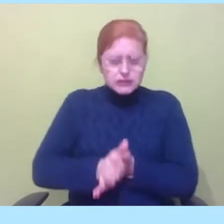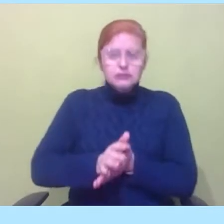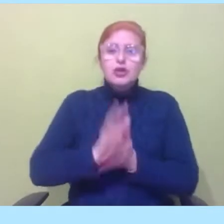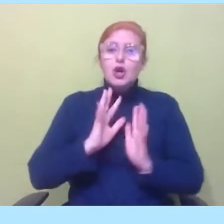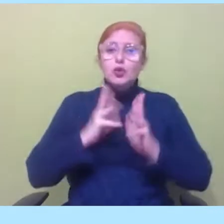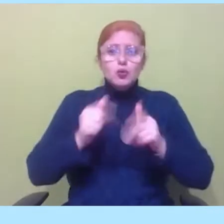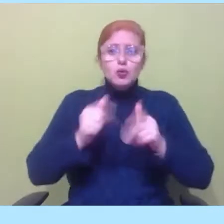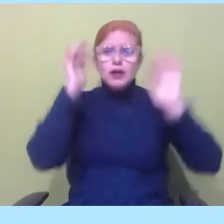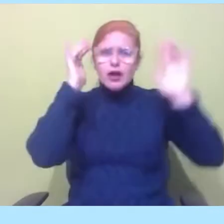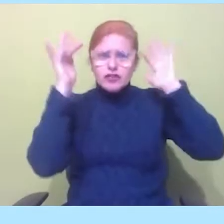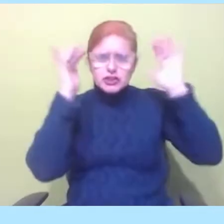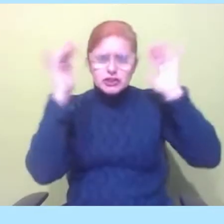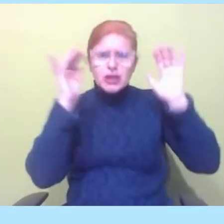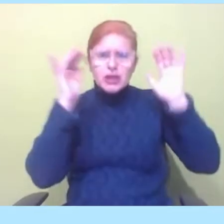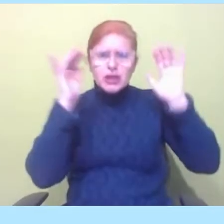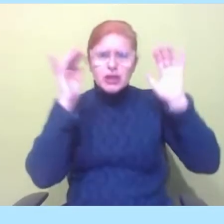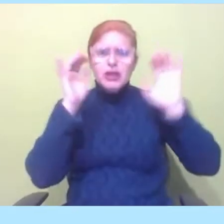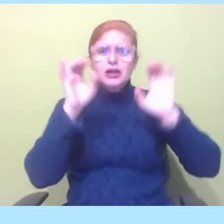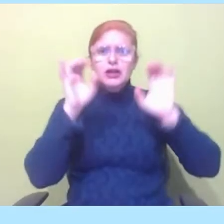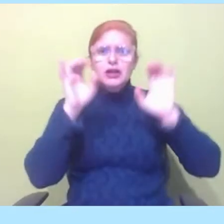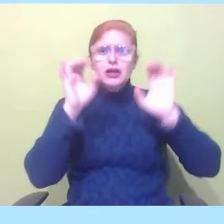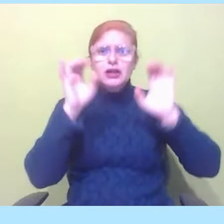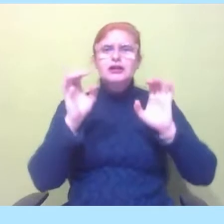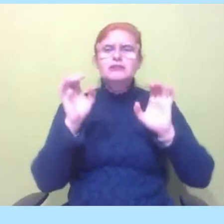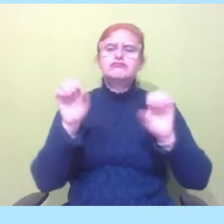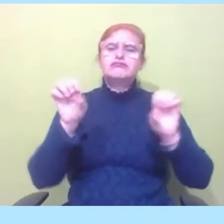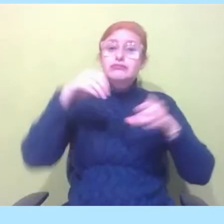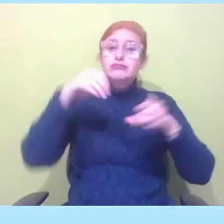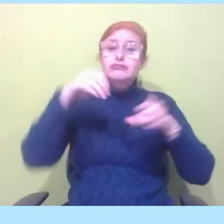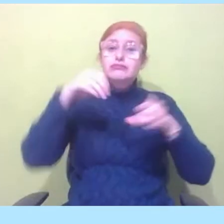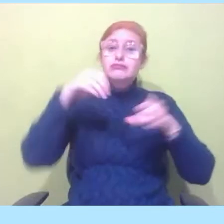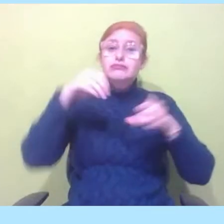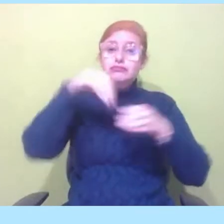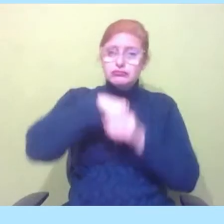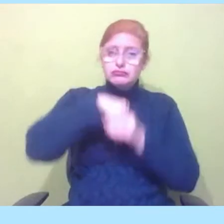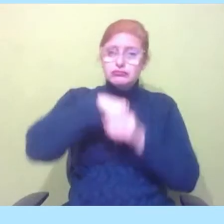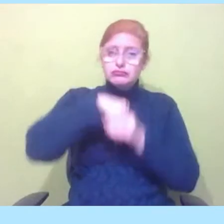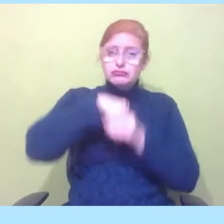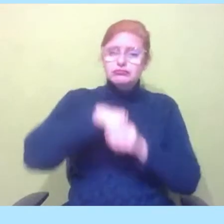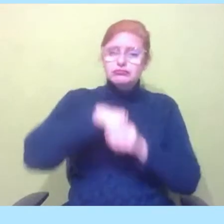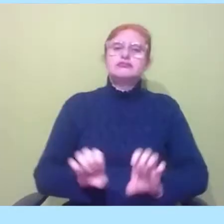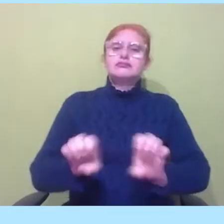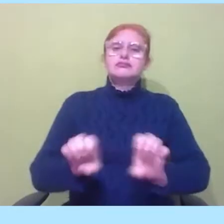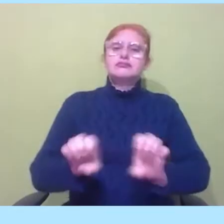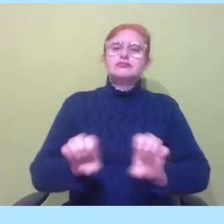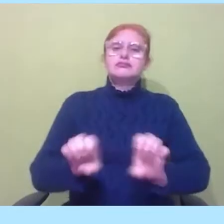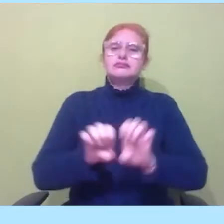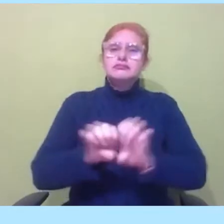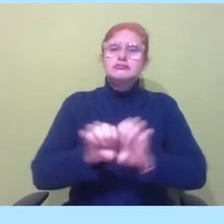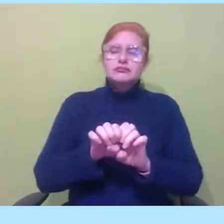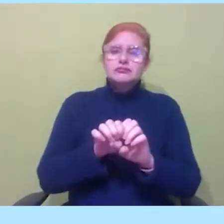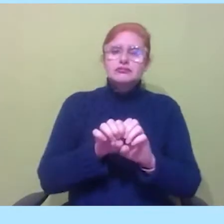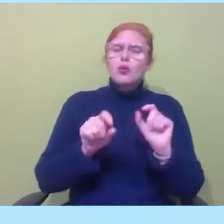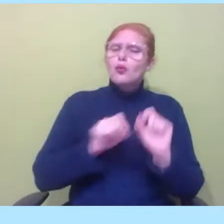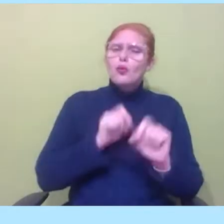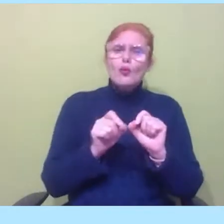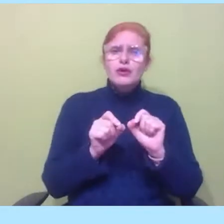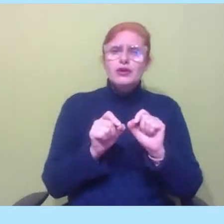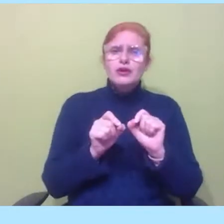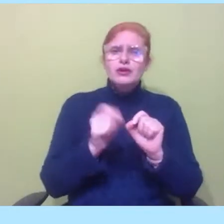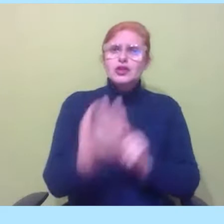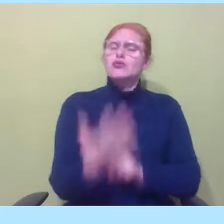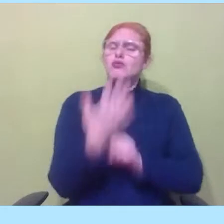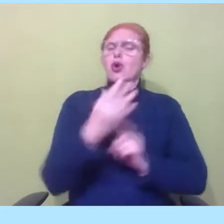nessas estruturas, o que isso traz de significado para a gente, né? Eu só vou fazer